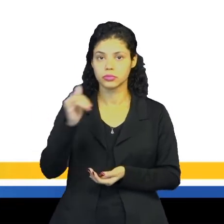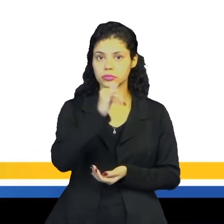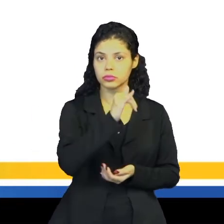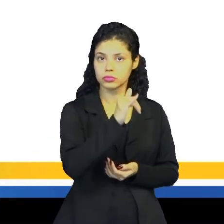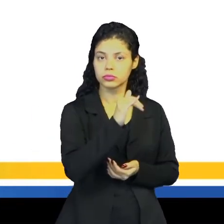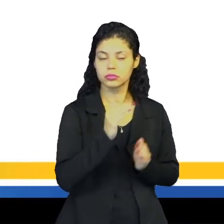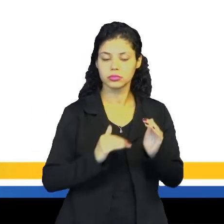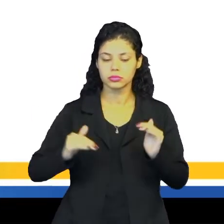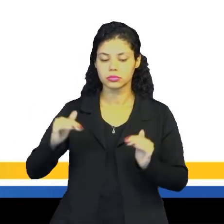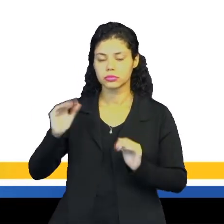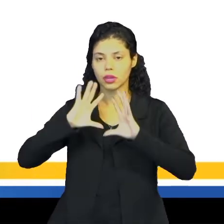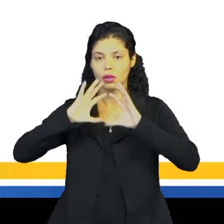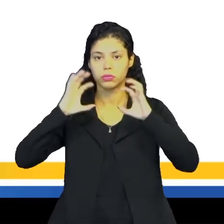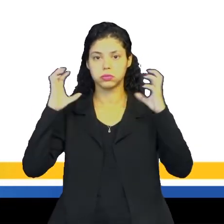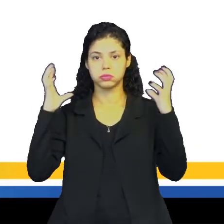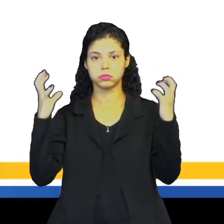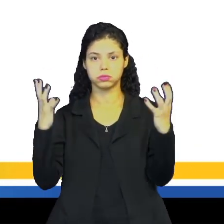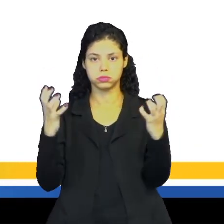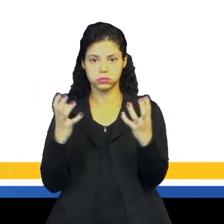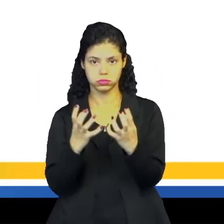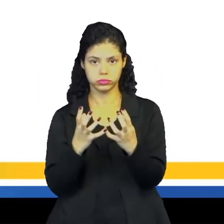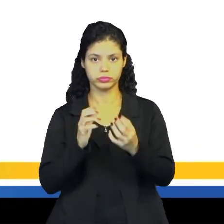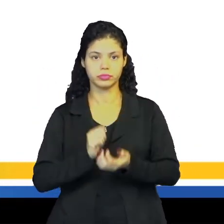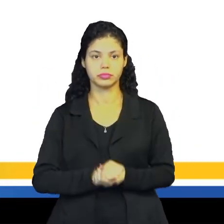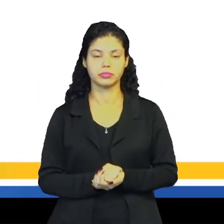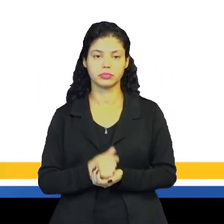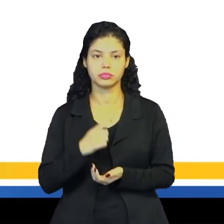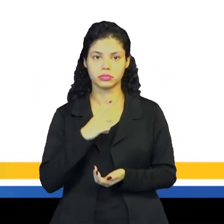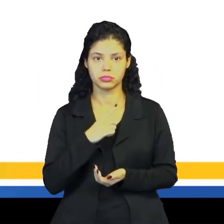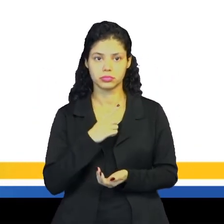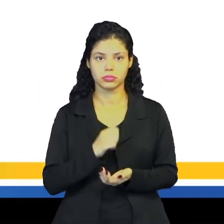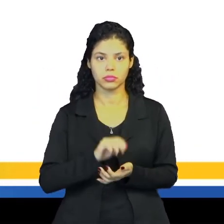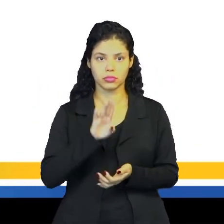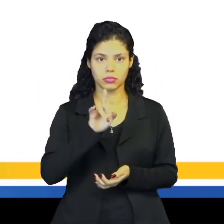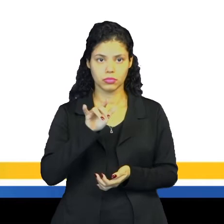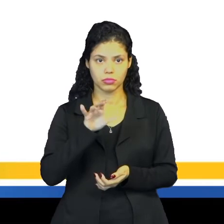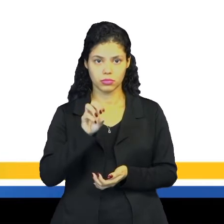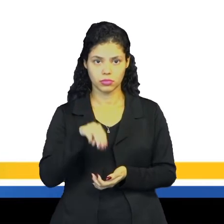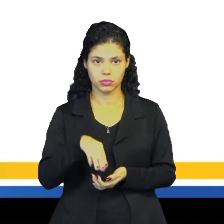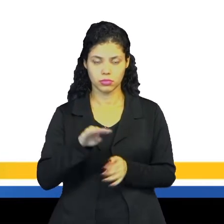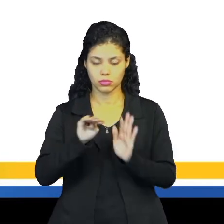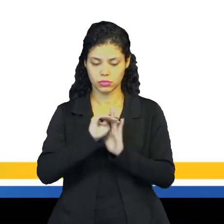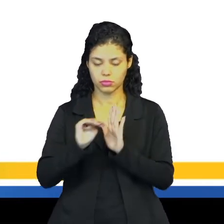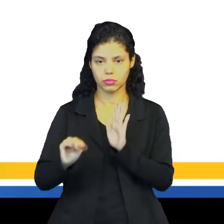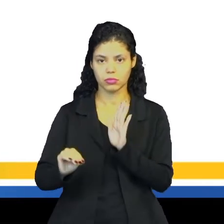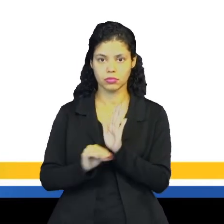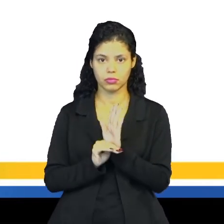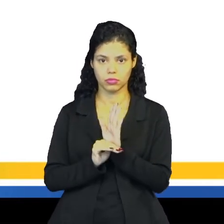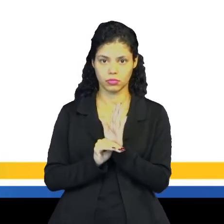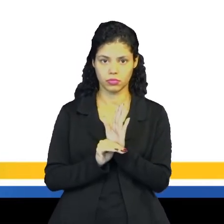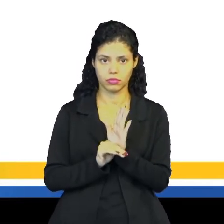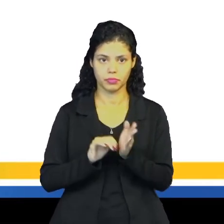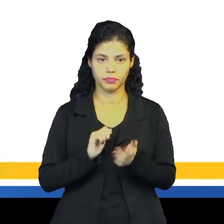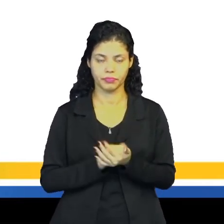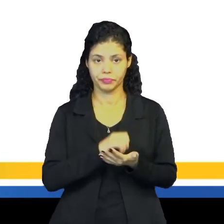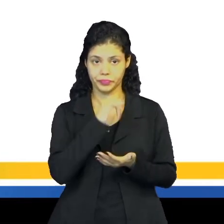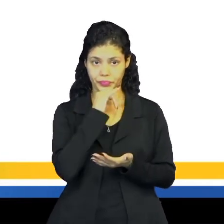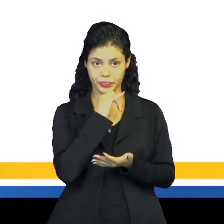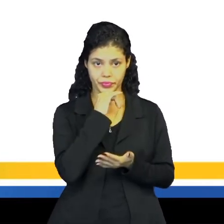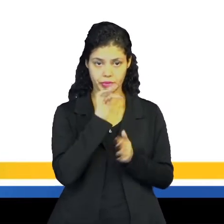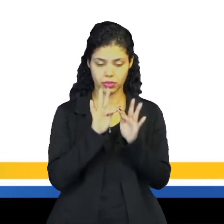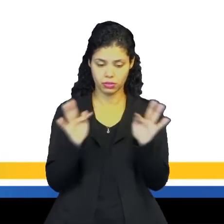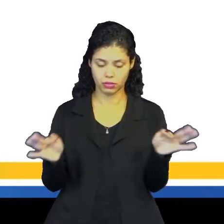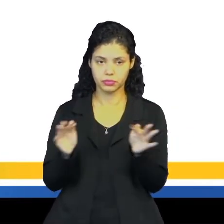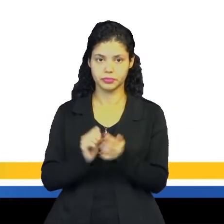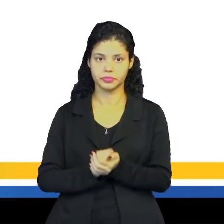está sobre as nuvens. Nós temos o below, que significa abaixo de. E um exemplo de